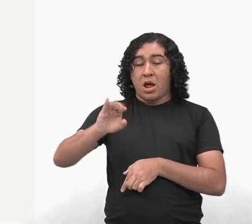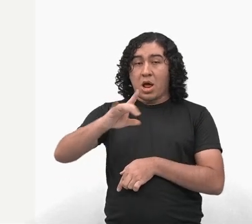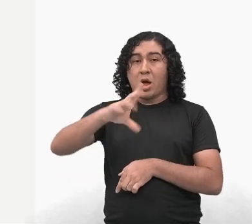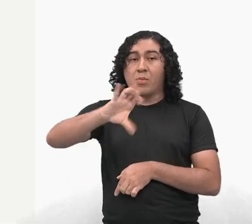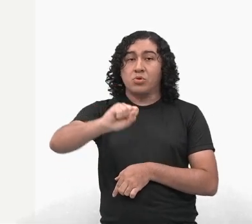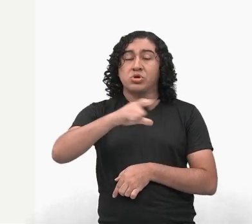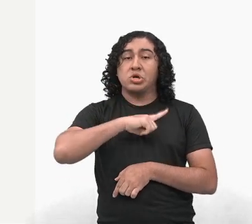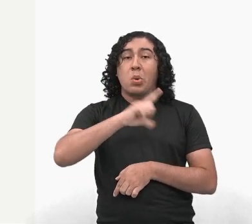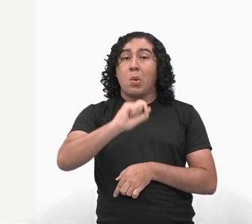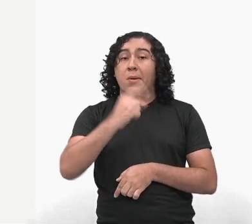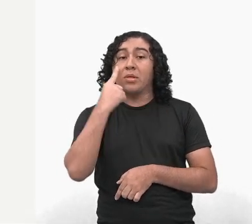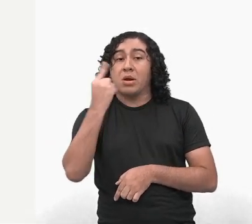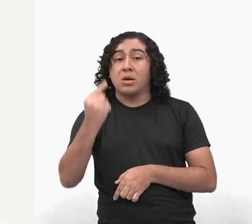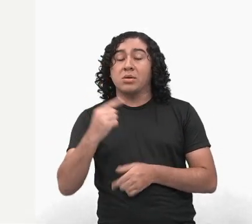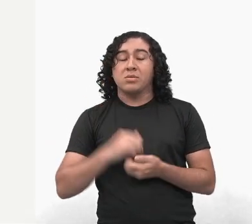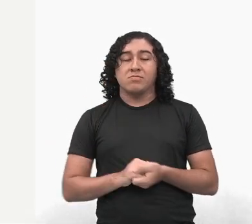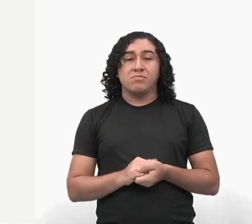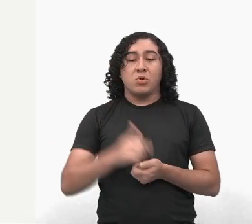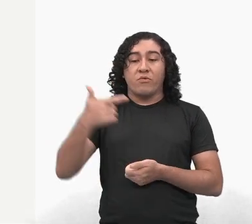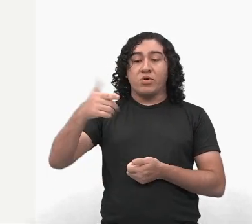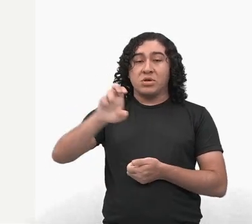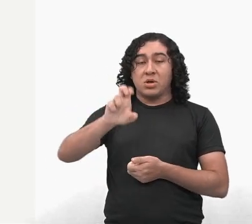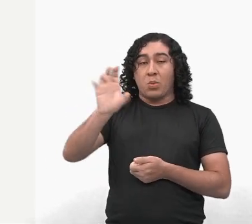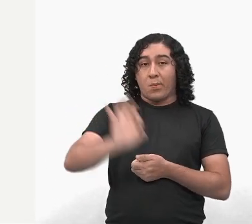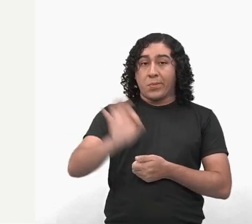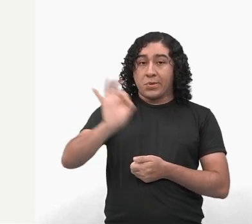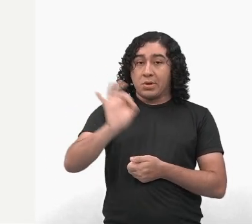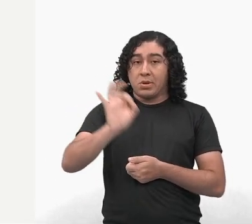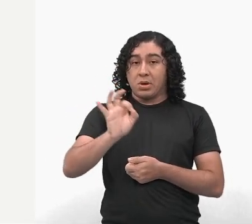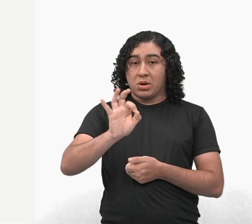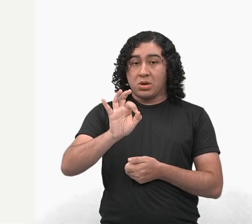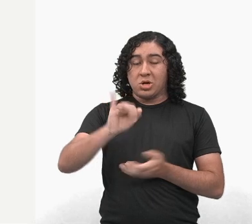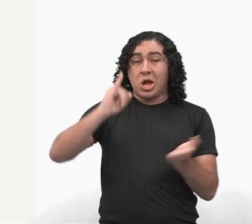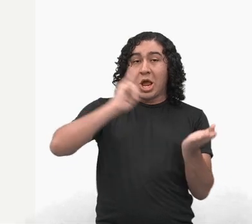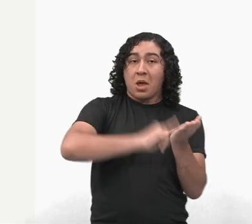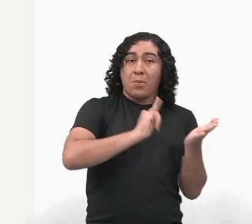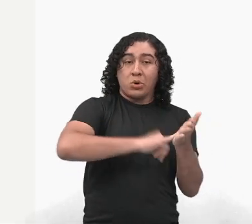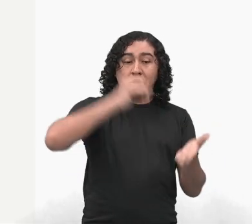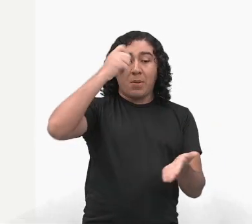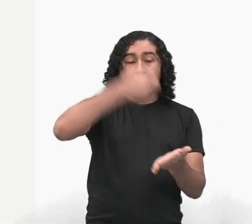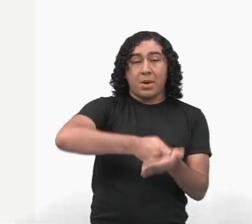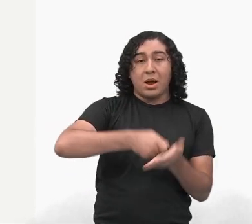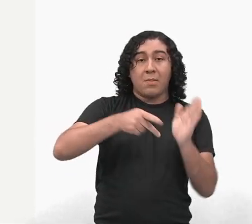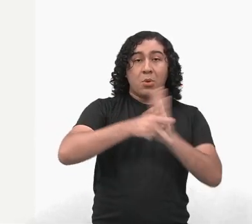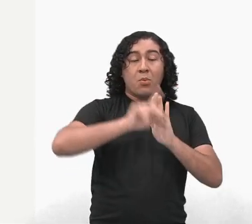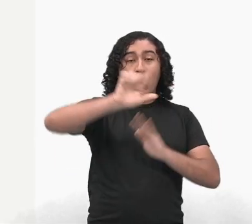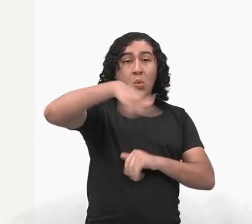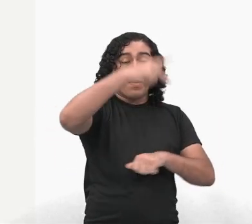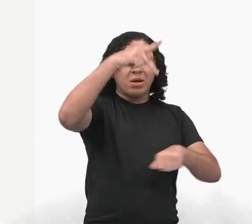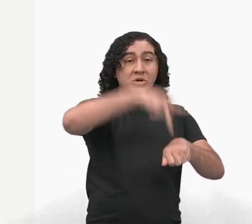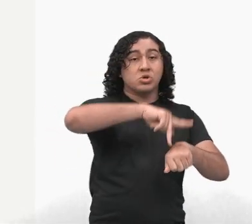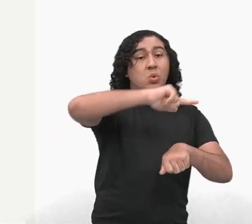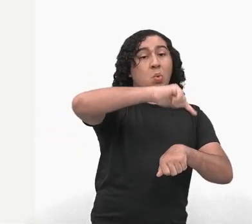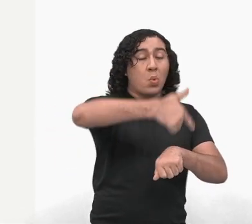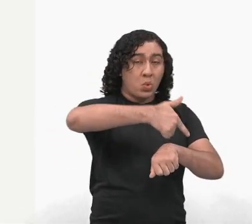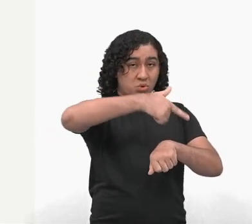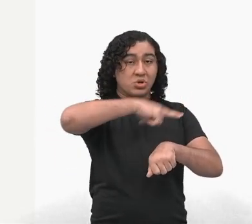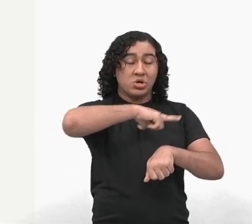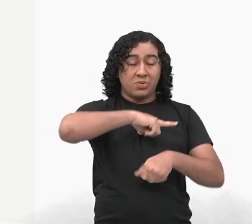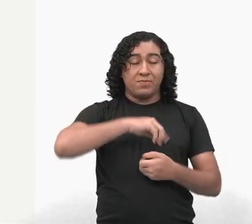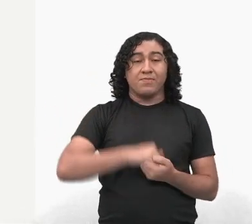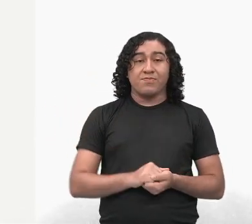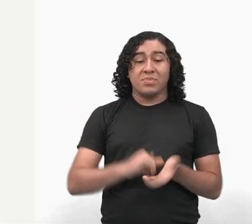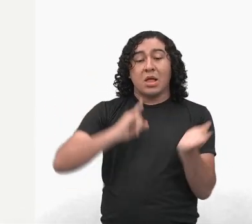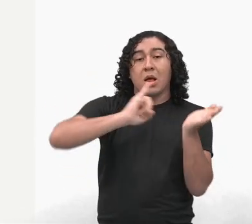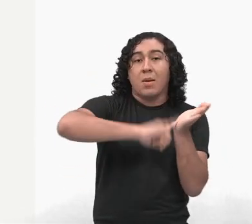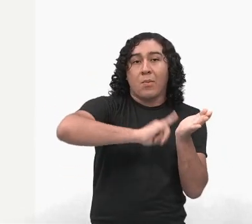Olha só, a taxação de 20% sobre o charque estrangeiro, galera, e essa taxação meio